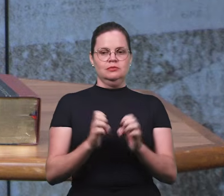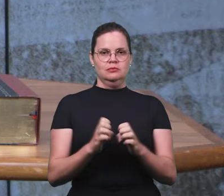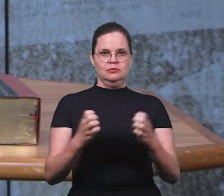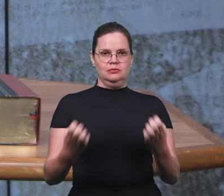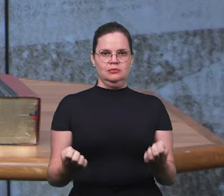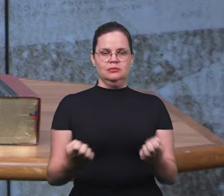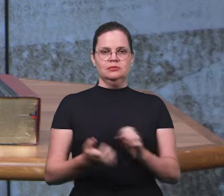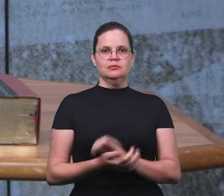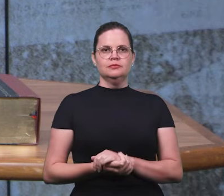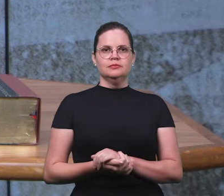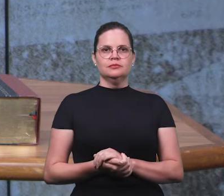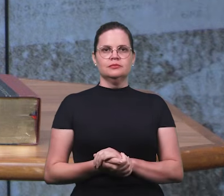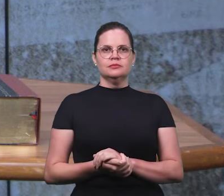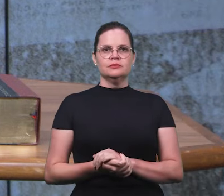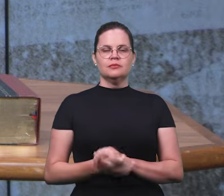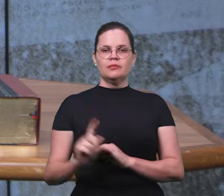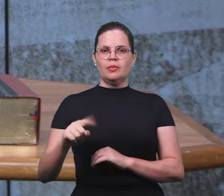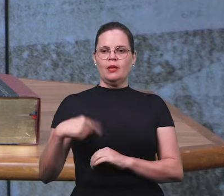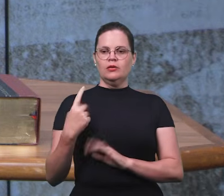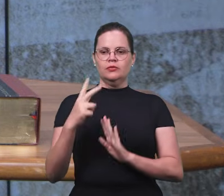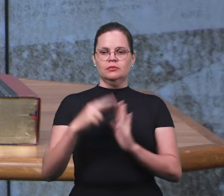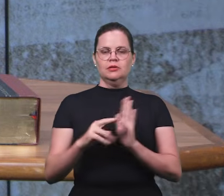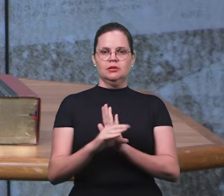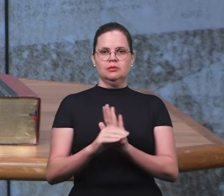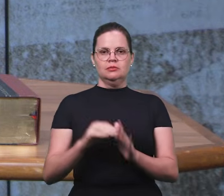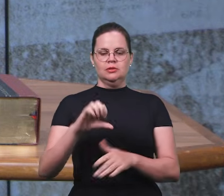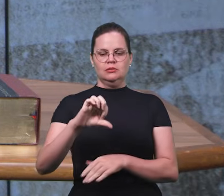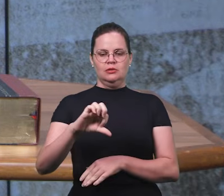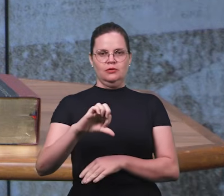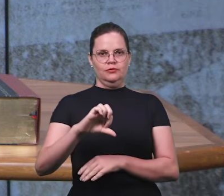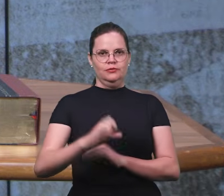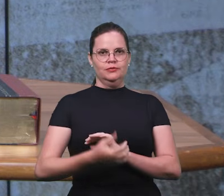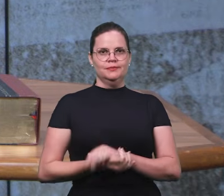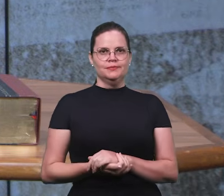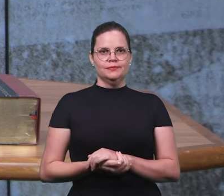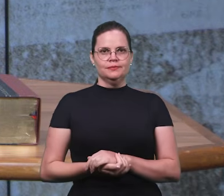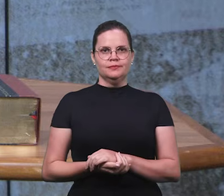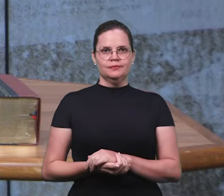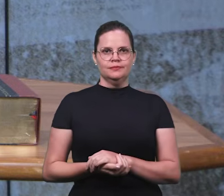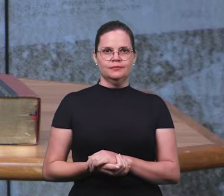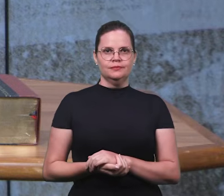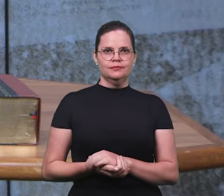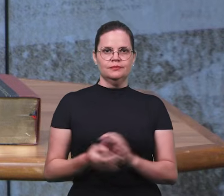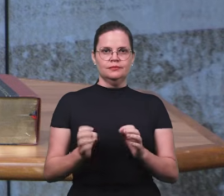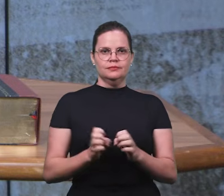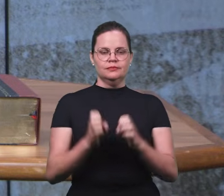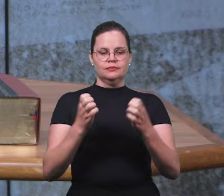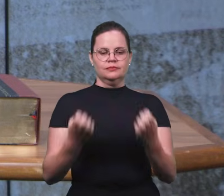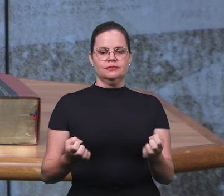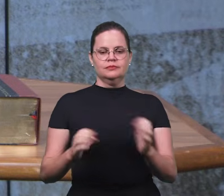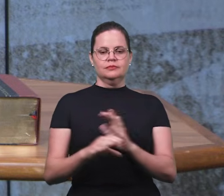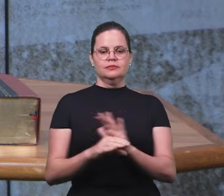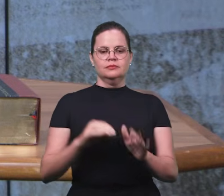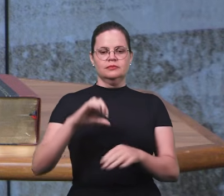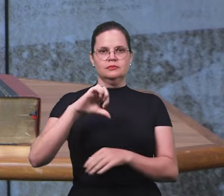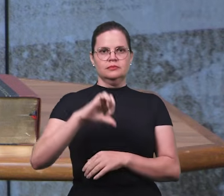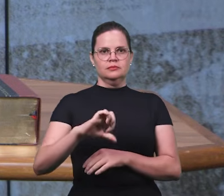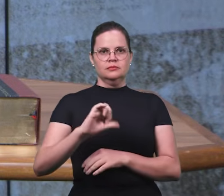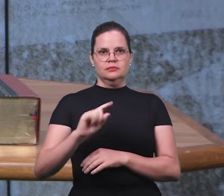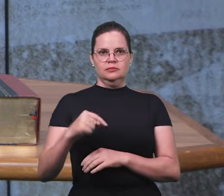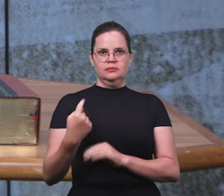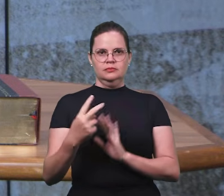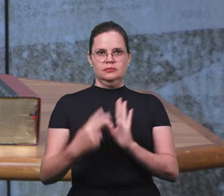Esdras, e hoje nós vamos ler o capítulo 9. Livro de Esdras, capítulo